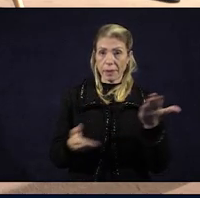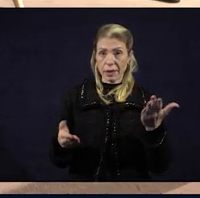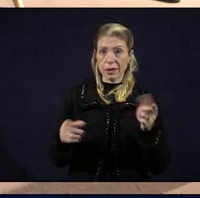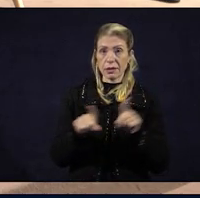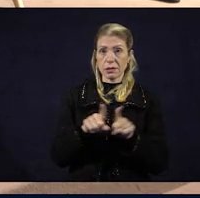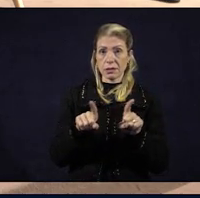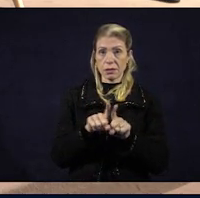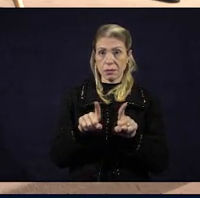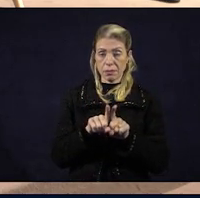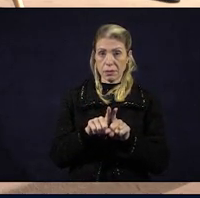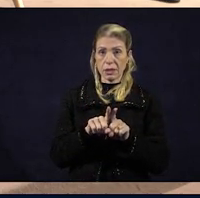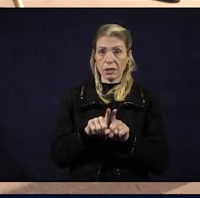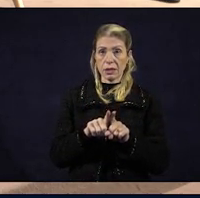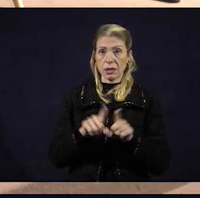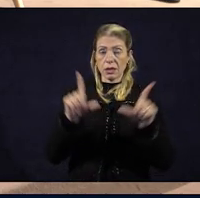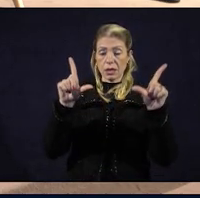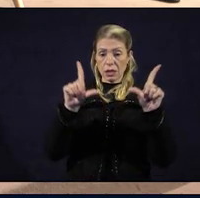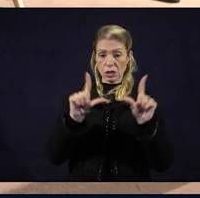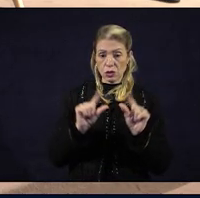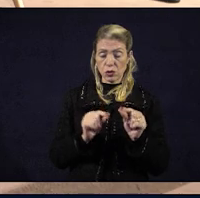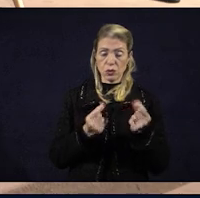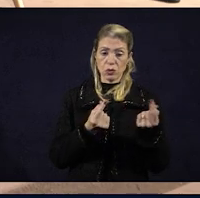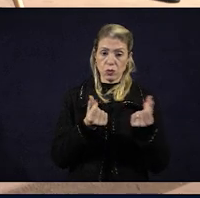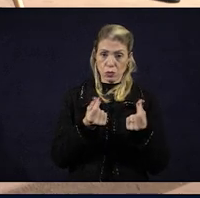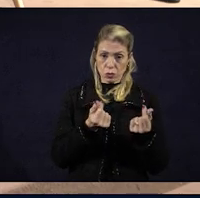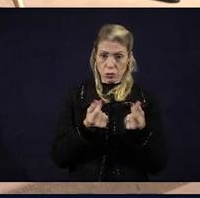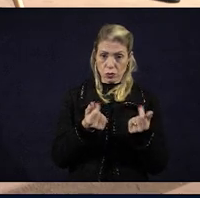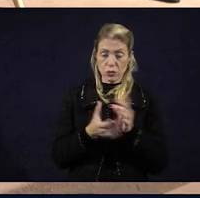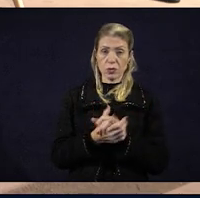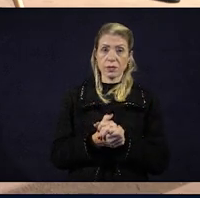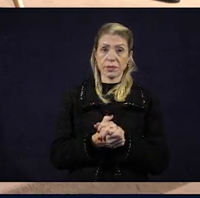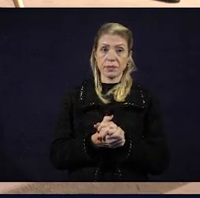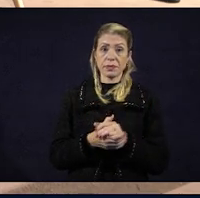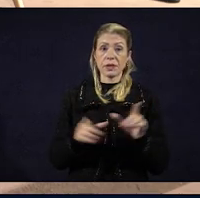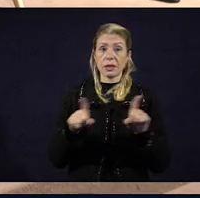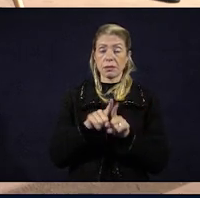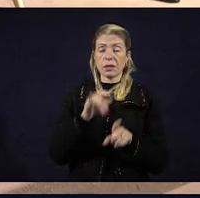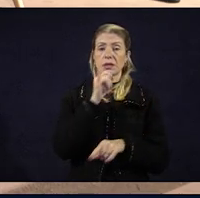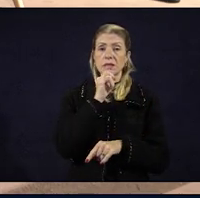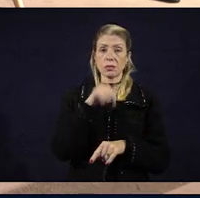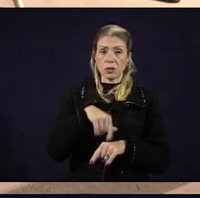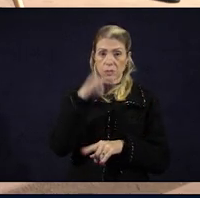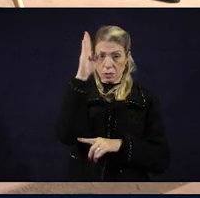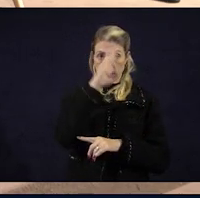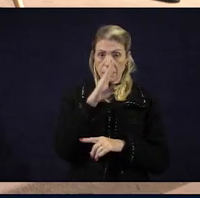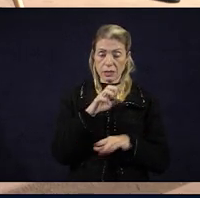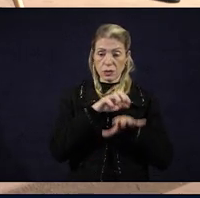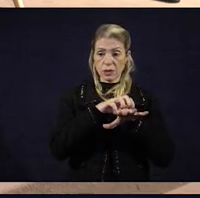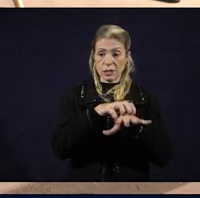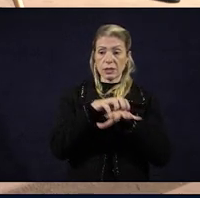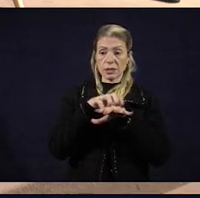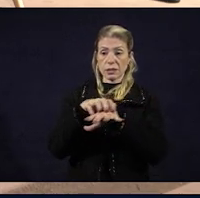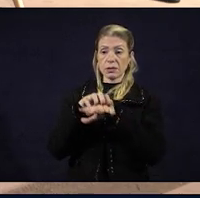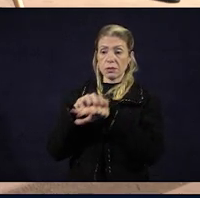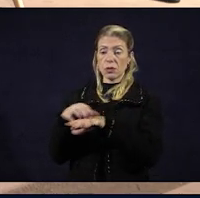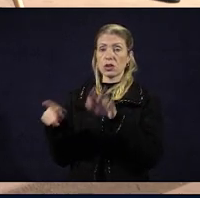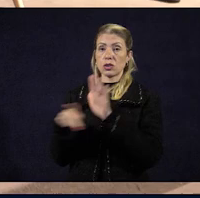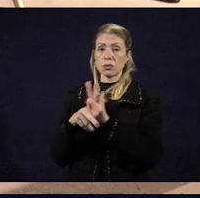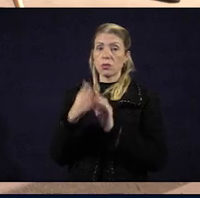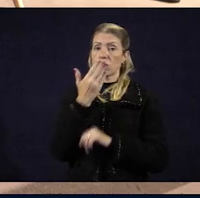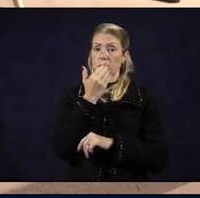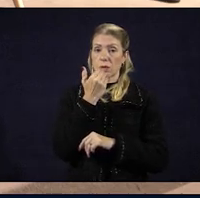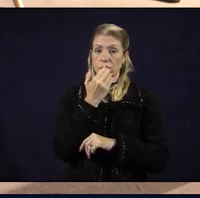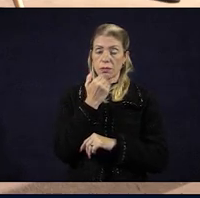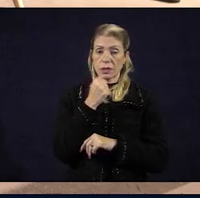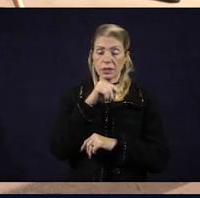a emissão e você reduz o seu custo aí tem um outro exemplo aqui no Brasil e transporte de ração para